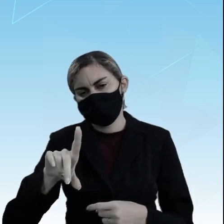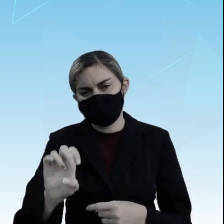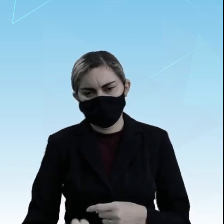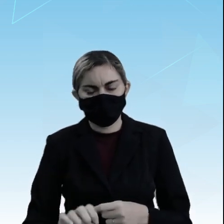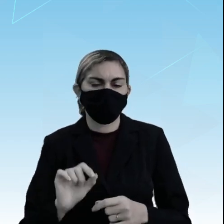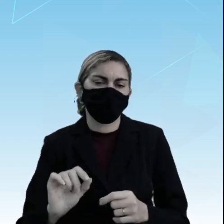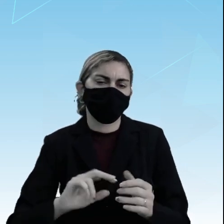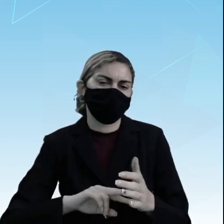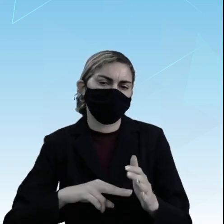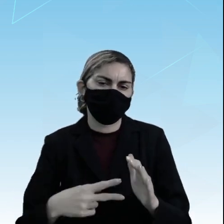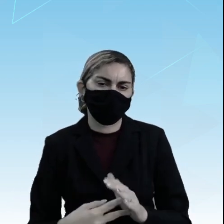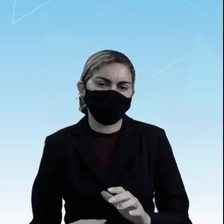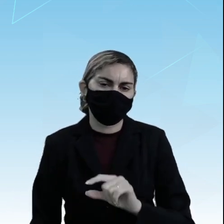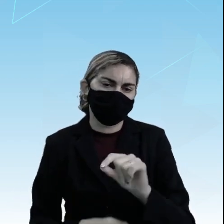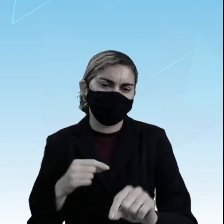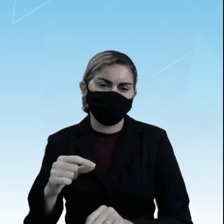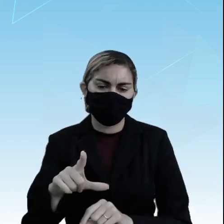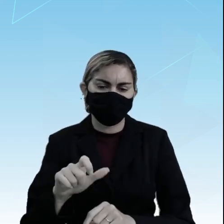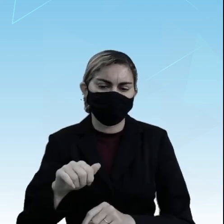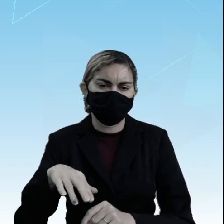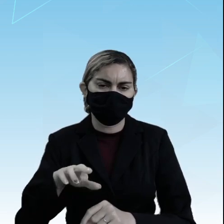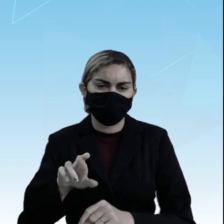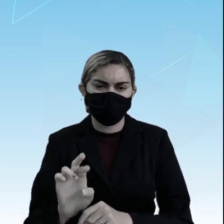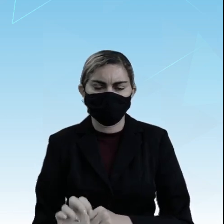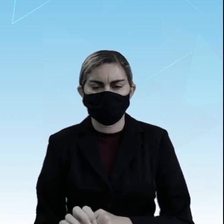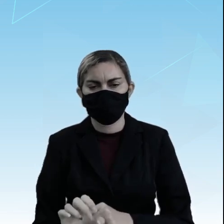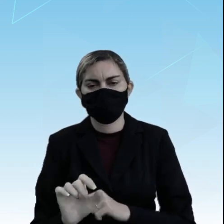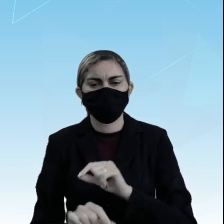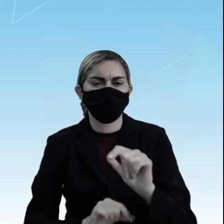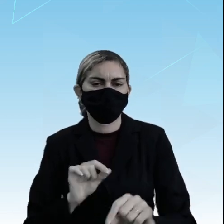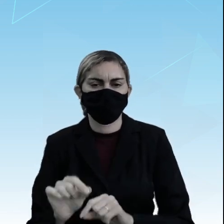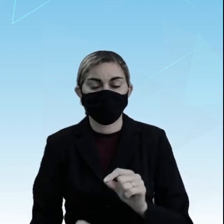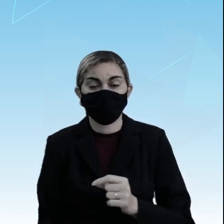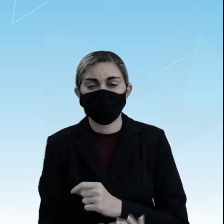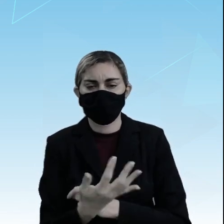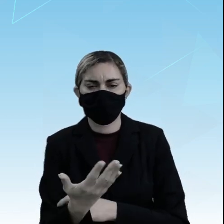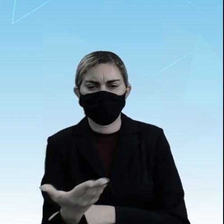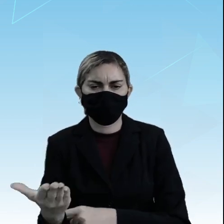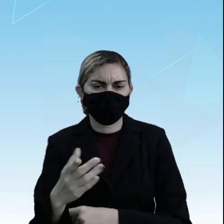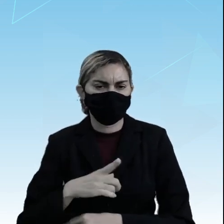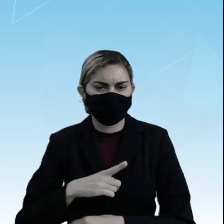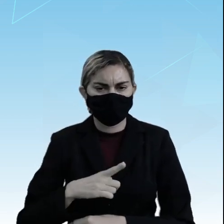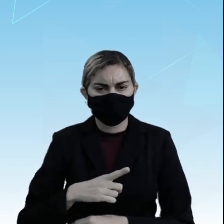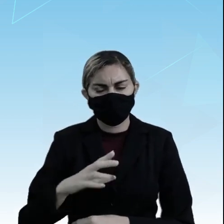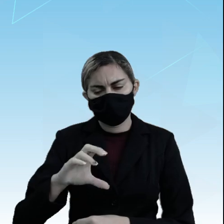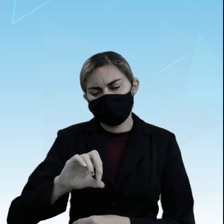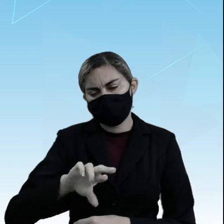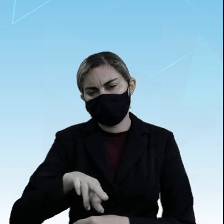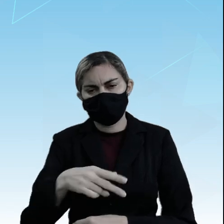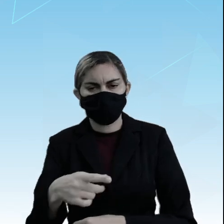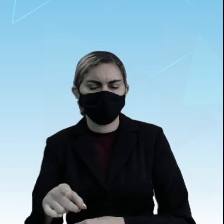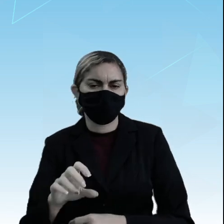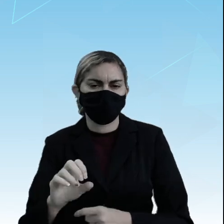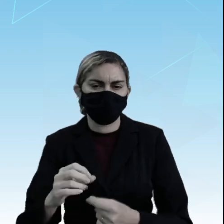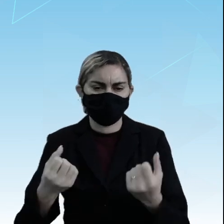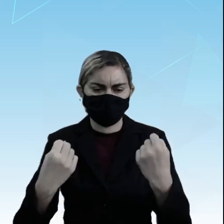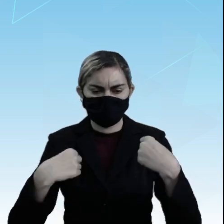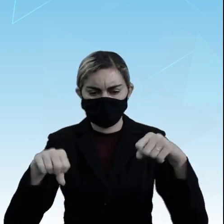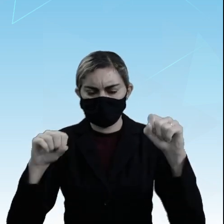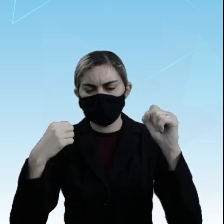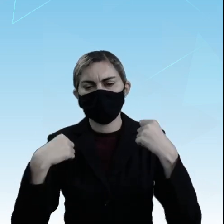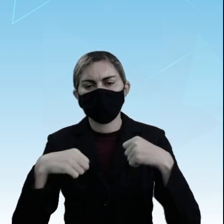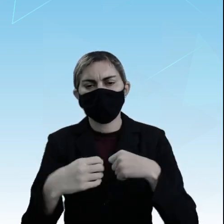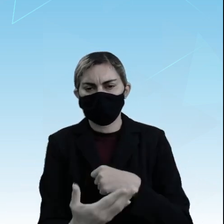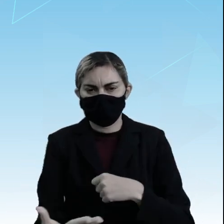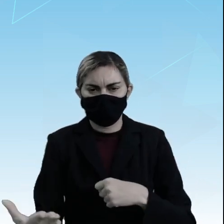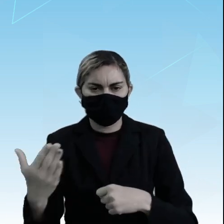o que com isso, Lamarck? Ele quis dizer que quando você tem ali um órgão ou um músculo que você